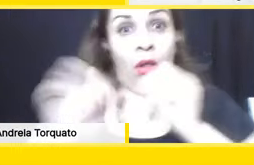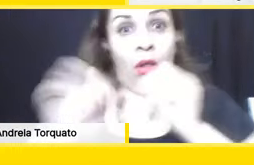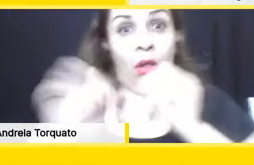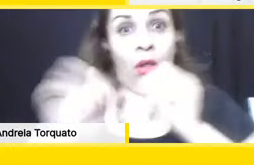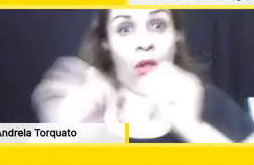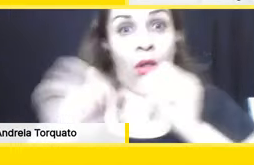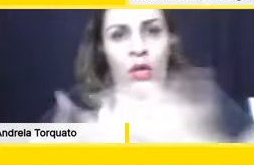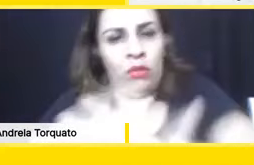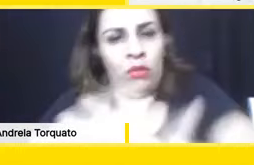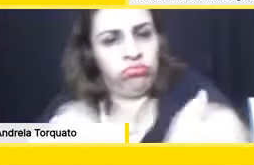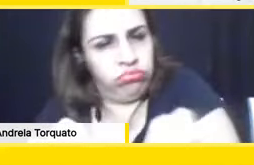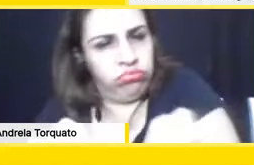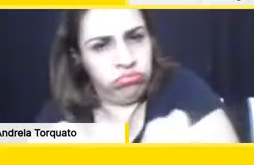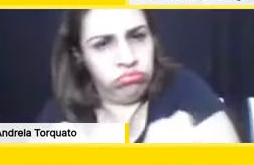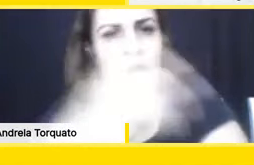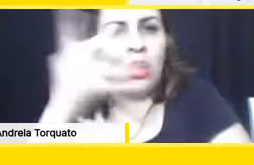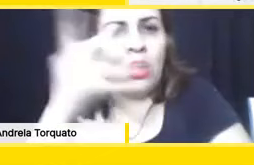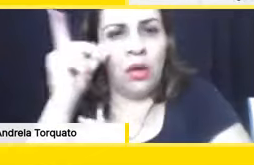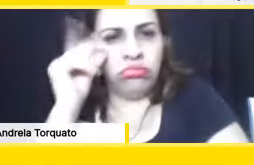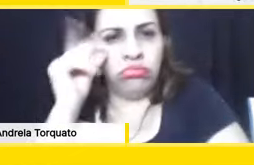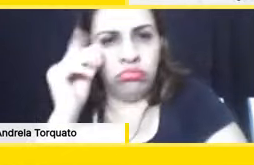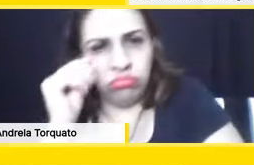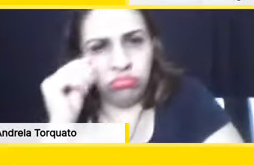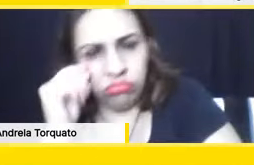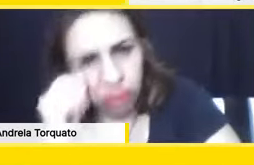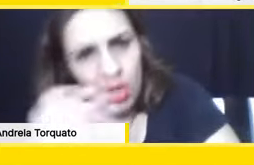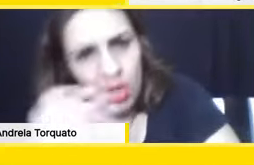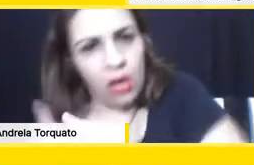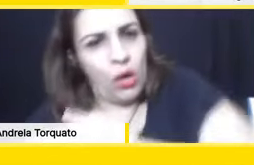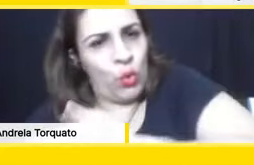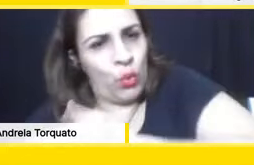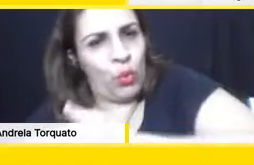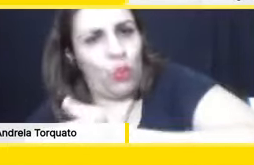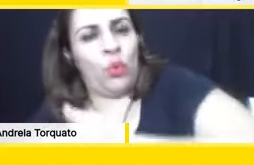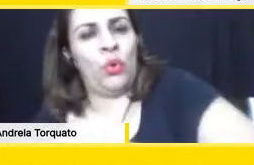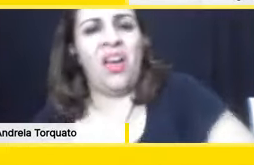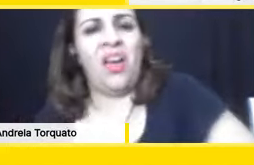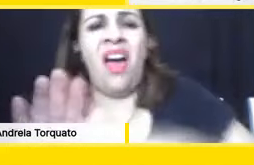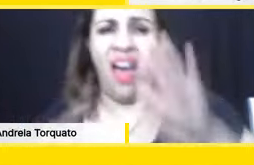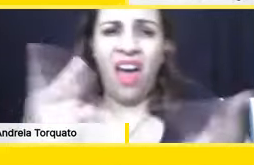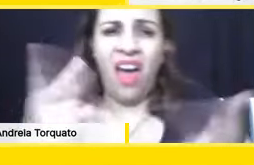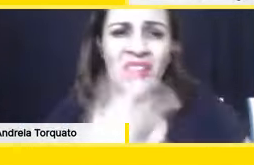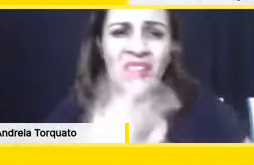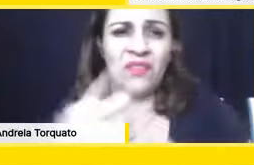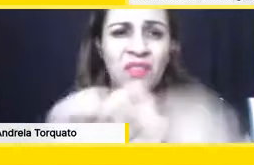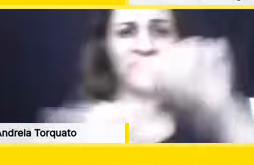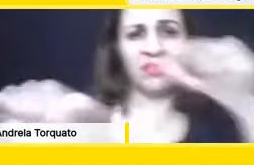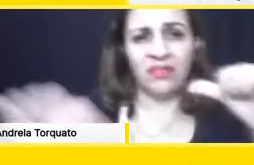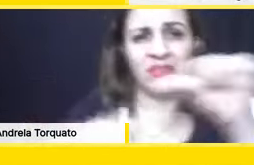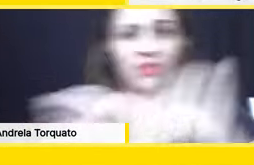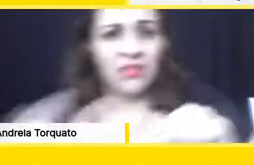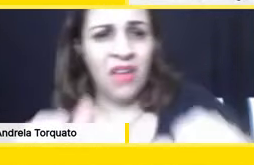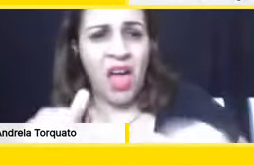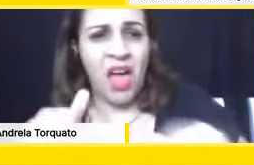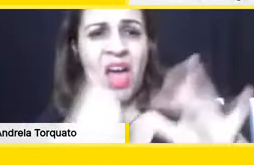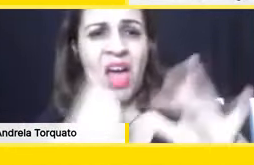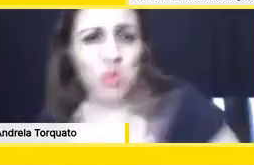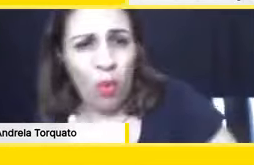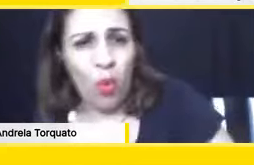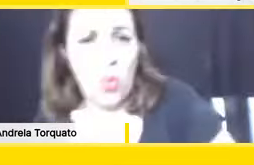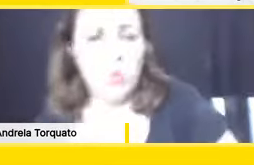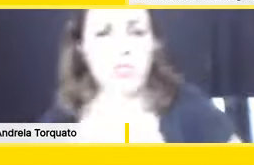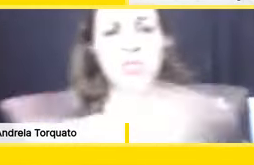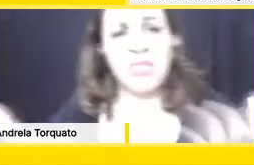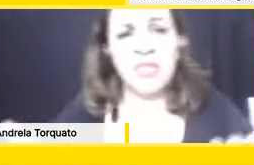com ela, perder noites de sono, mas para dar conforto a ela, muitas vezes revezar com a minha esposa, certo? E